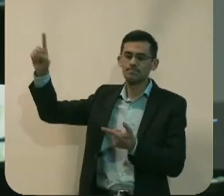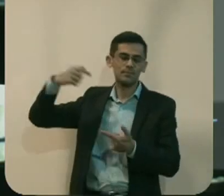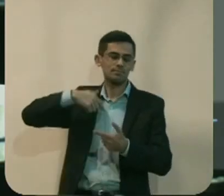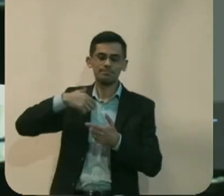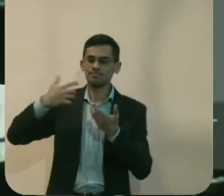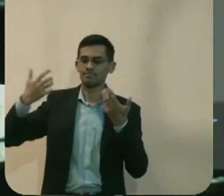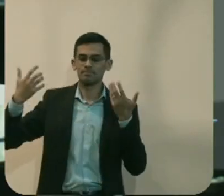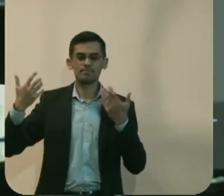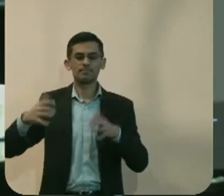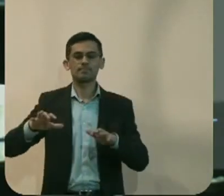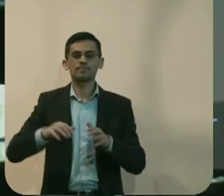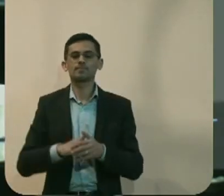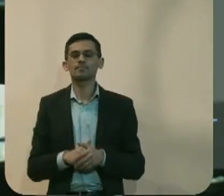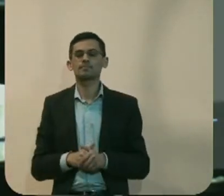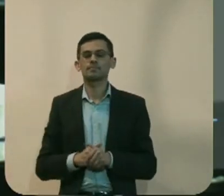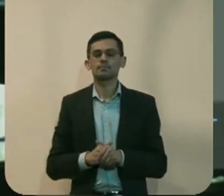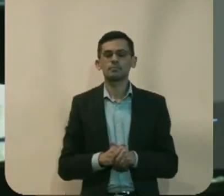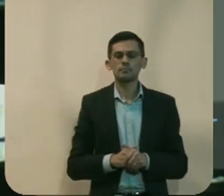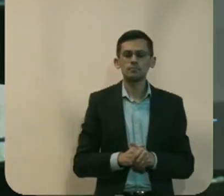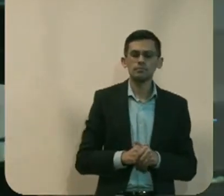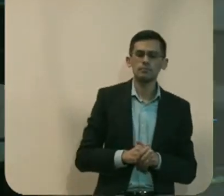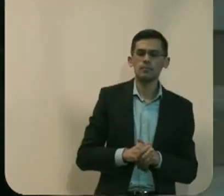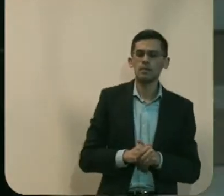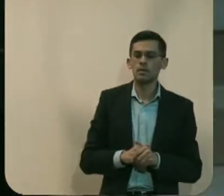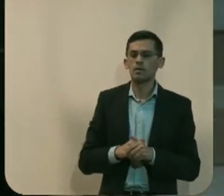Não há mais ninguém,